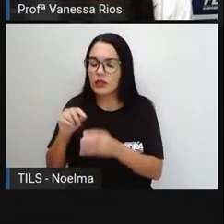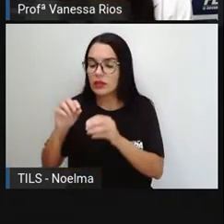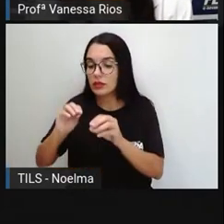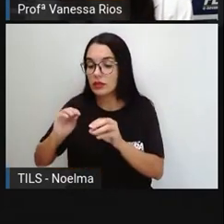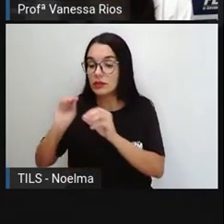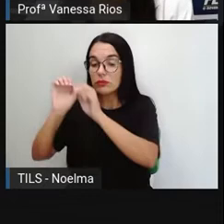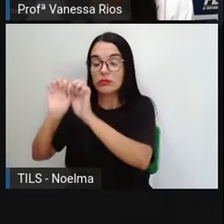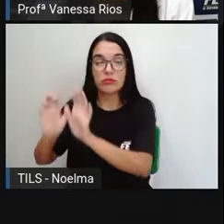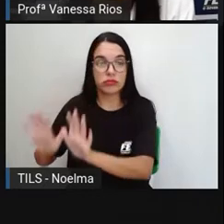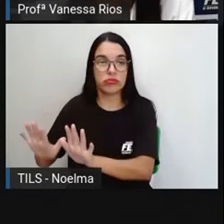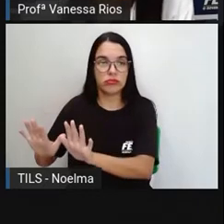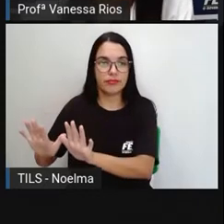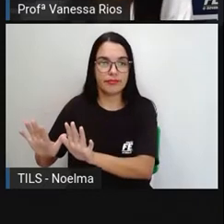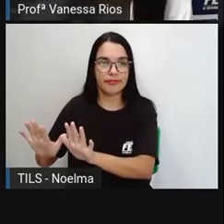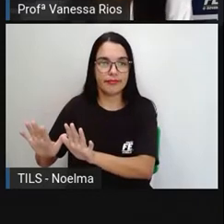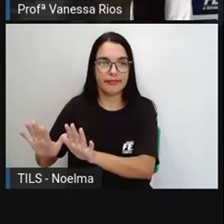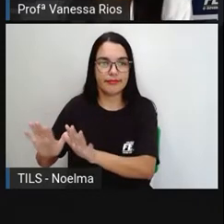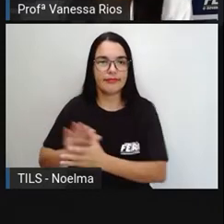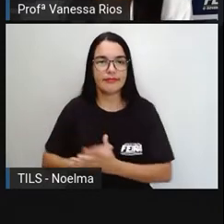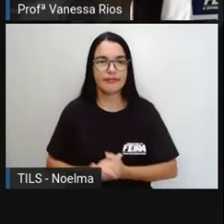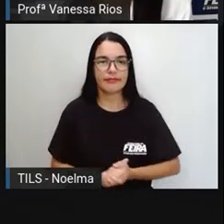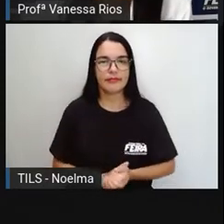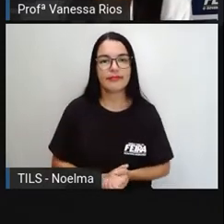do sedentarismo.